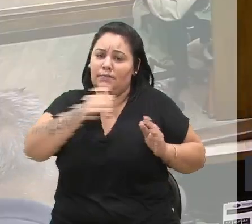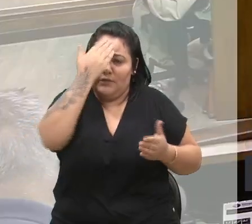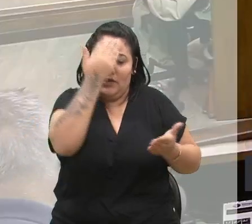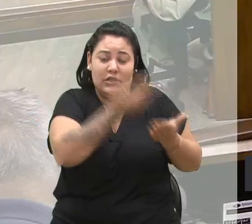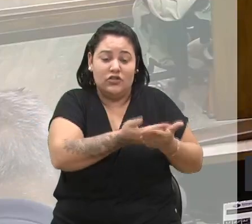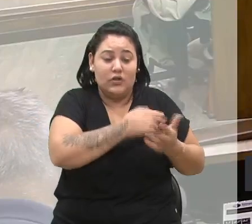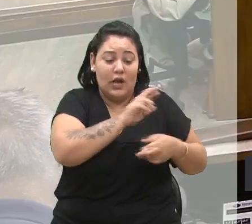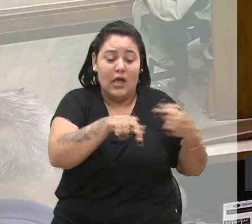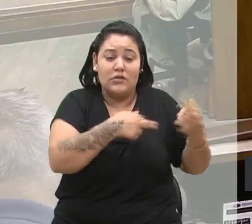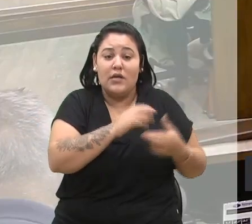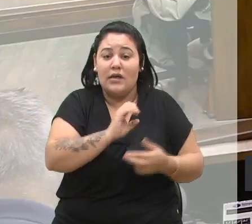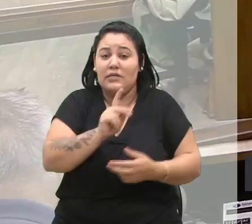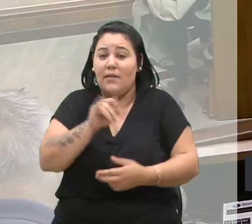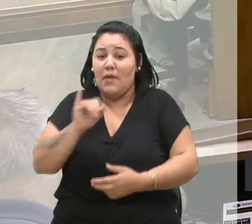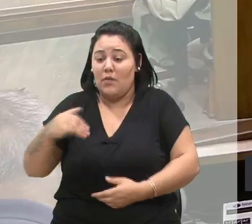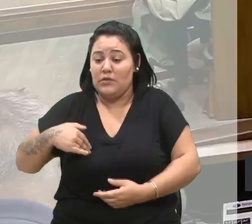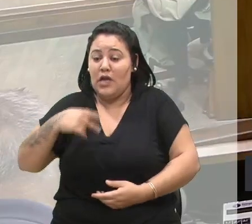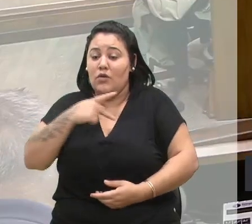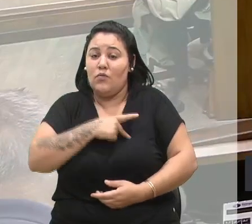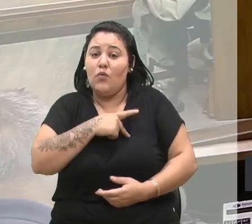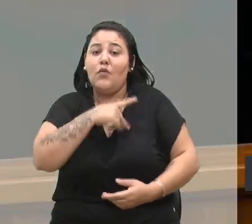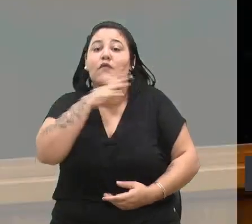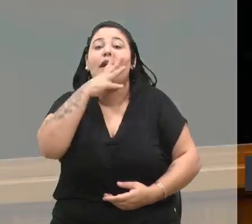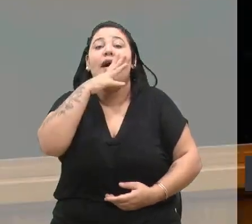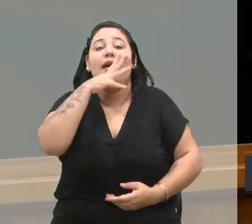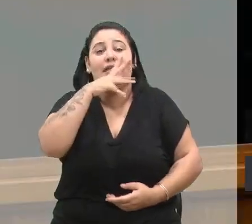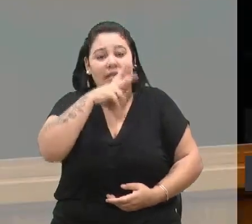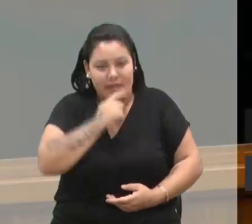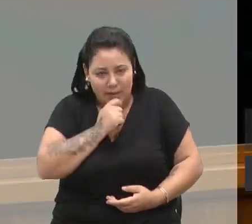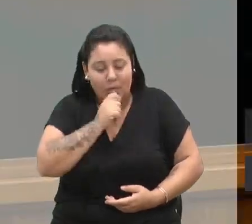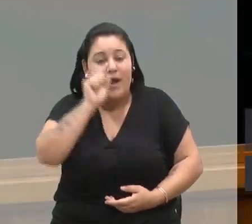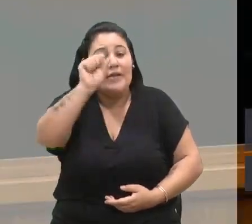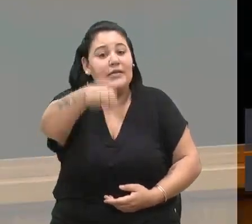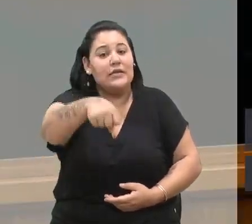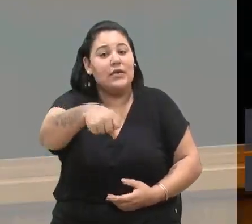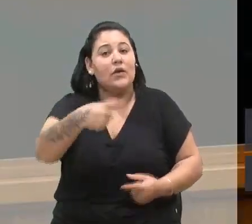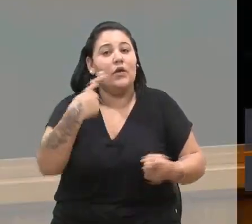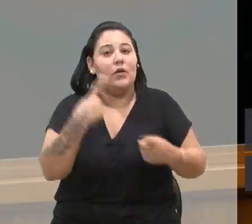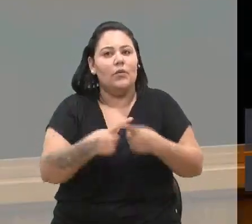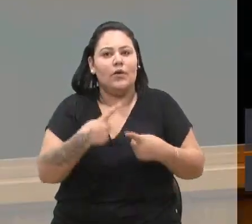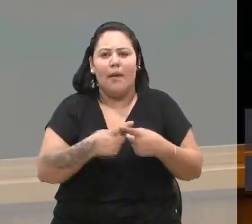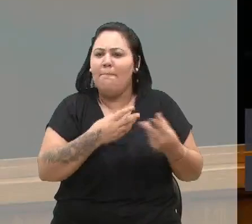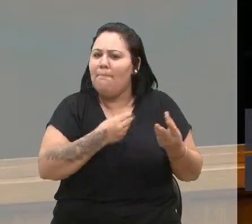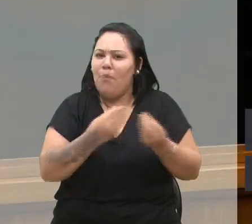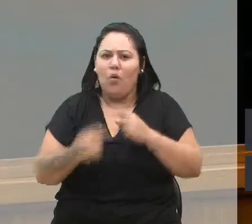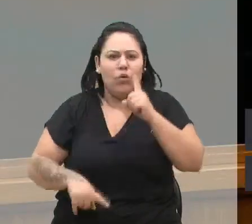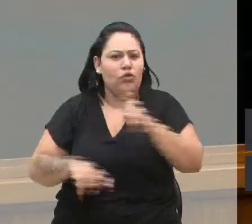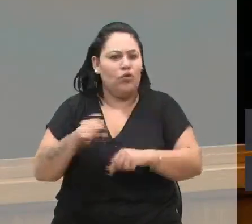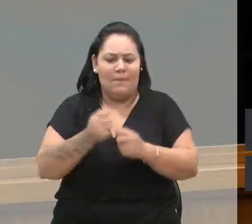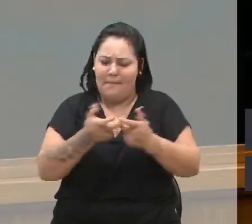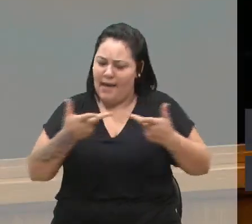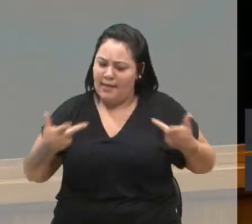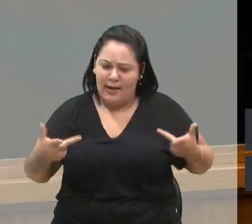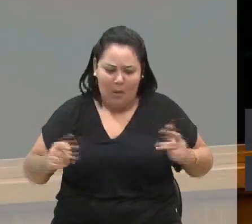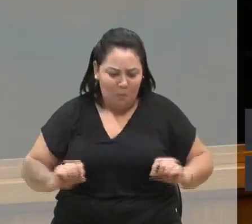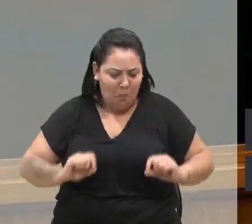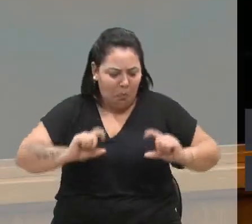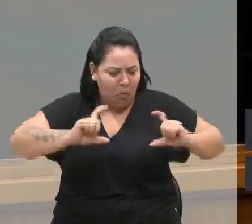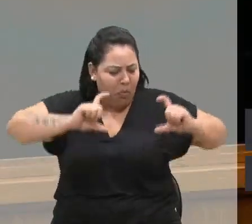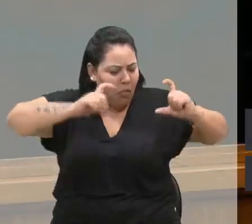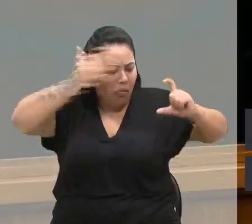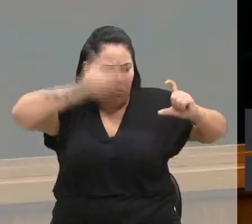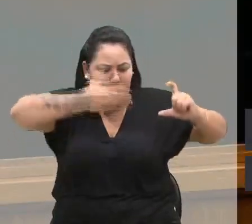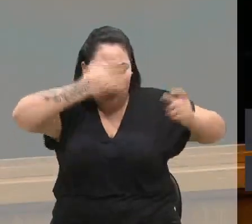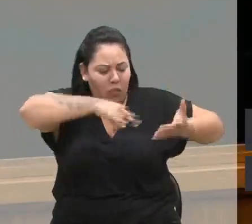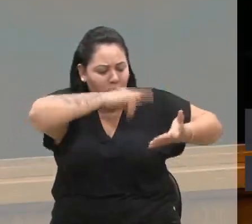à CPI, o Ministério Público vai demorar mais um tempo, porque foram muito materiais, coisas muito consistentes, não